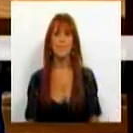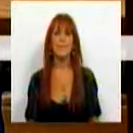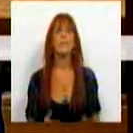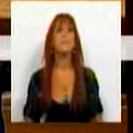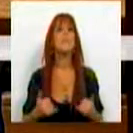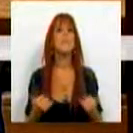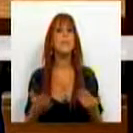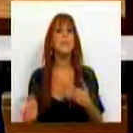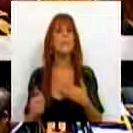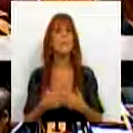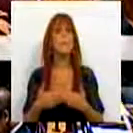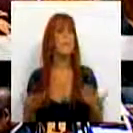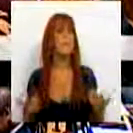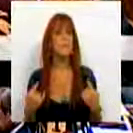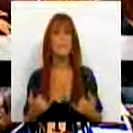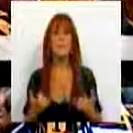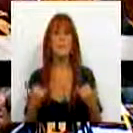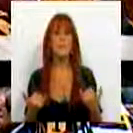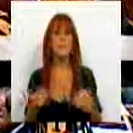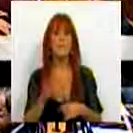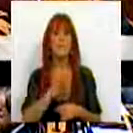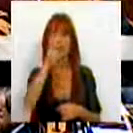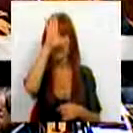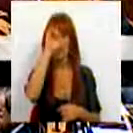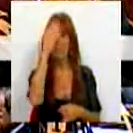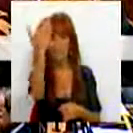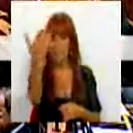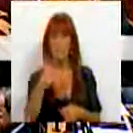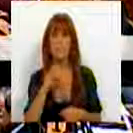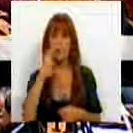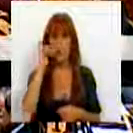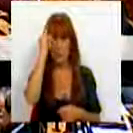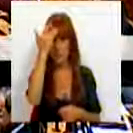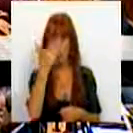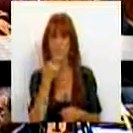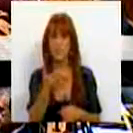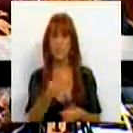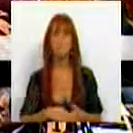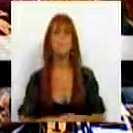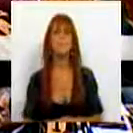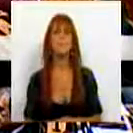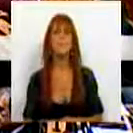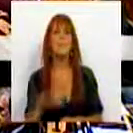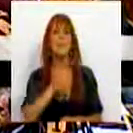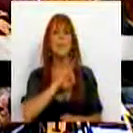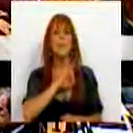E então, para encerramento, tem a palavra o Sr. Primeiro-Ministro, António Costa, faz favor.